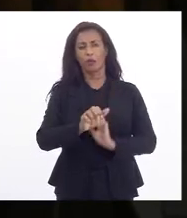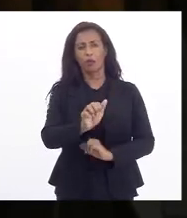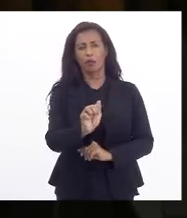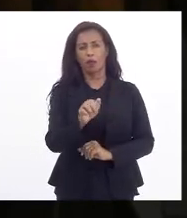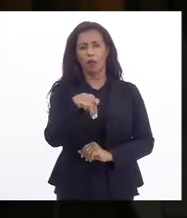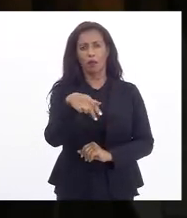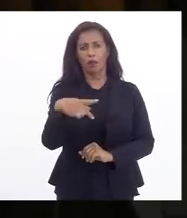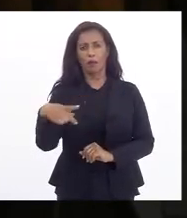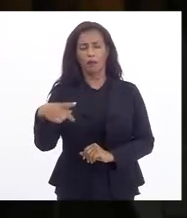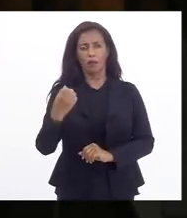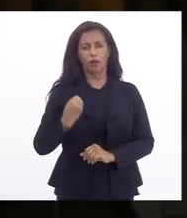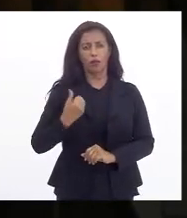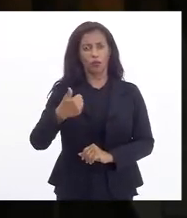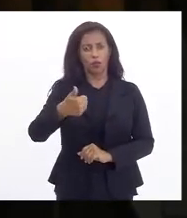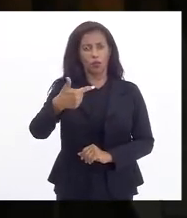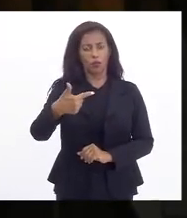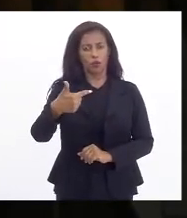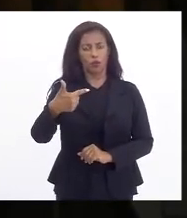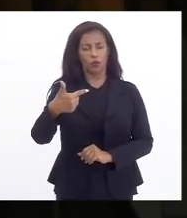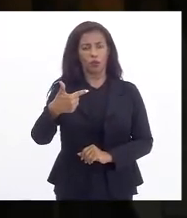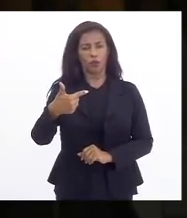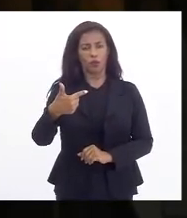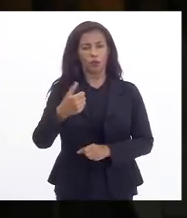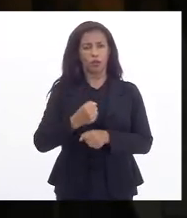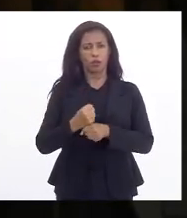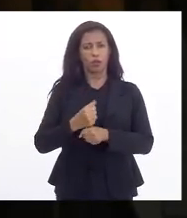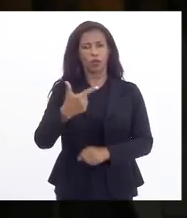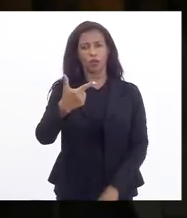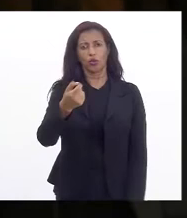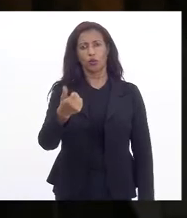de número 12 de 2014